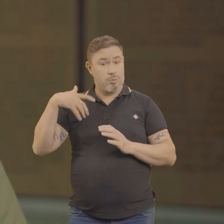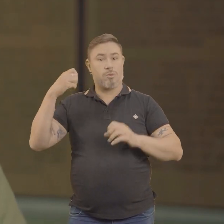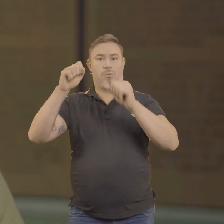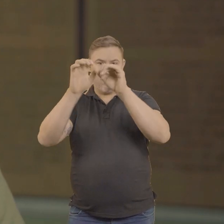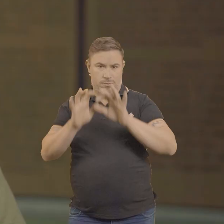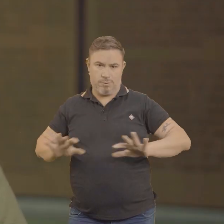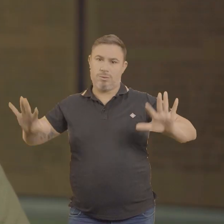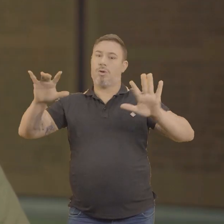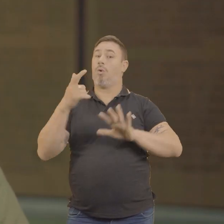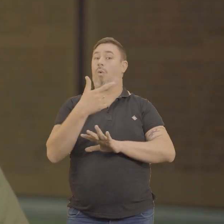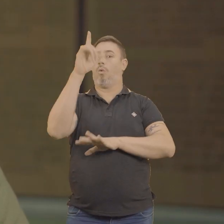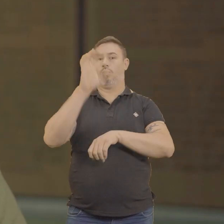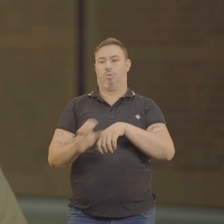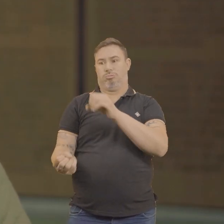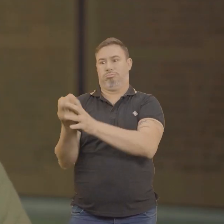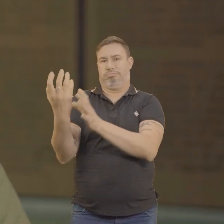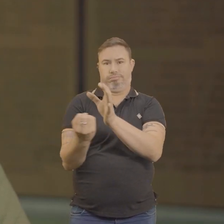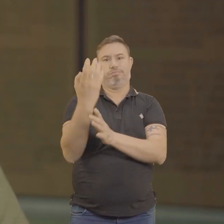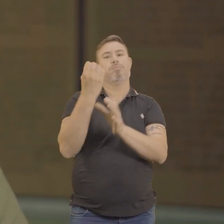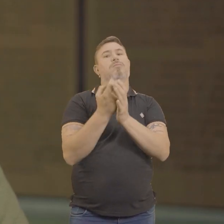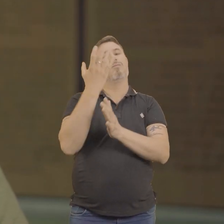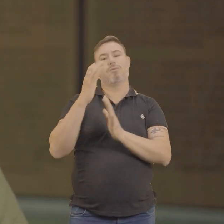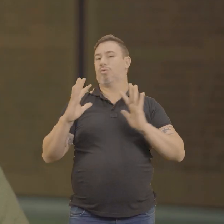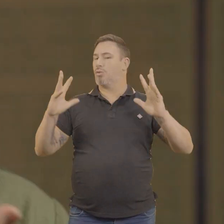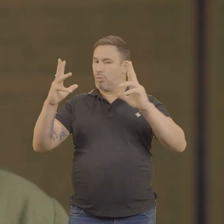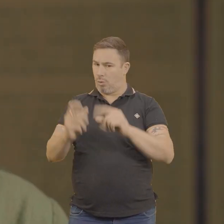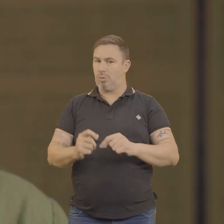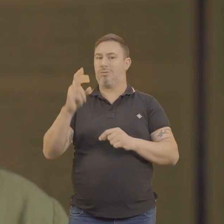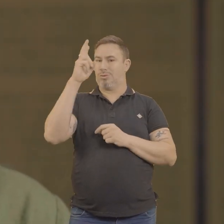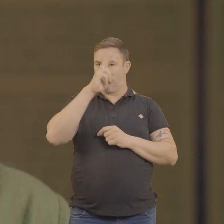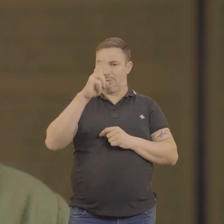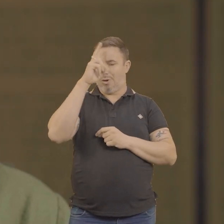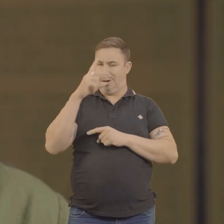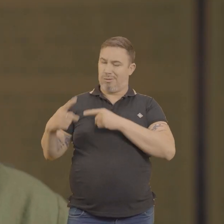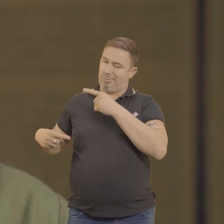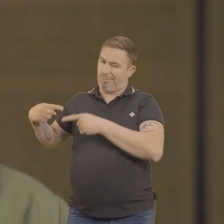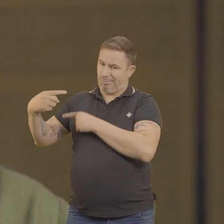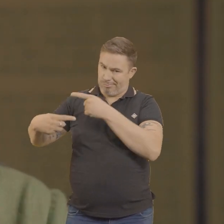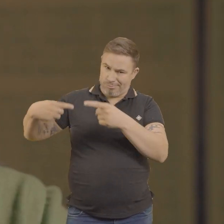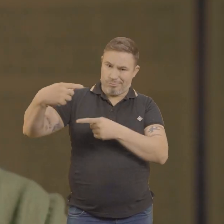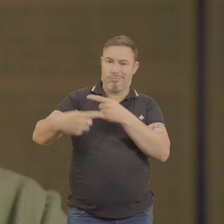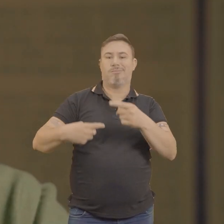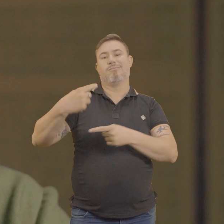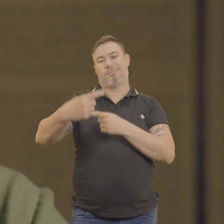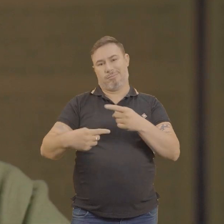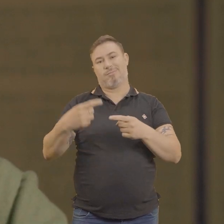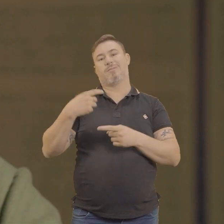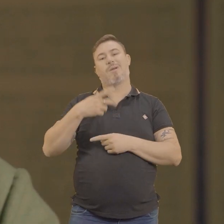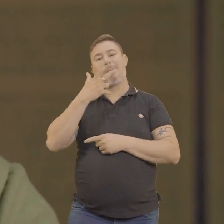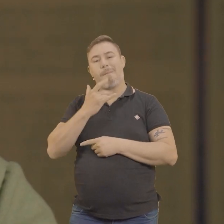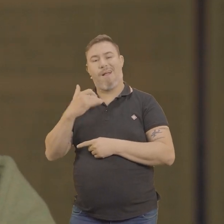UFC, ou outros que surgiram, perpassa essa herança que é tipo de pai